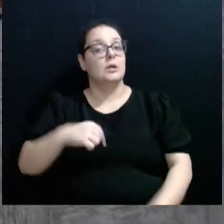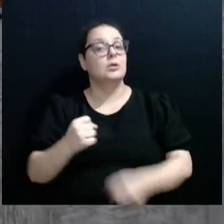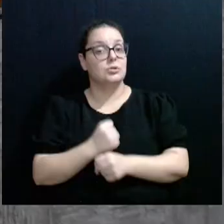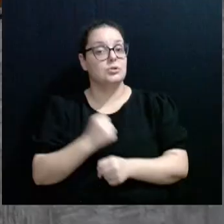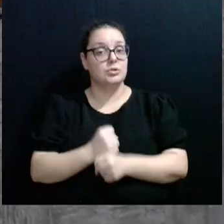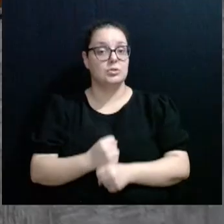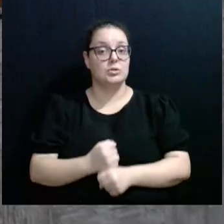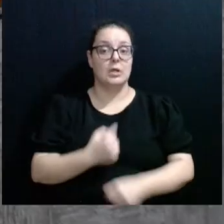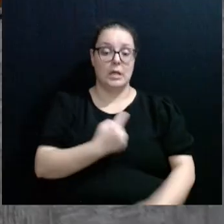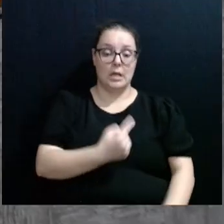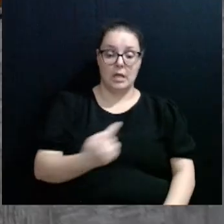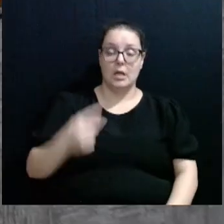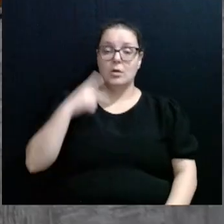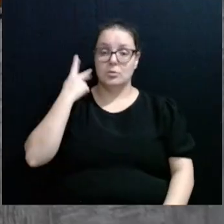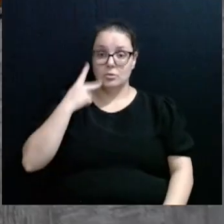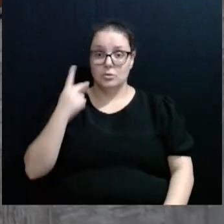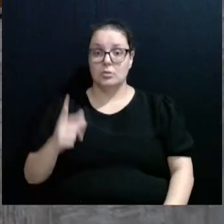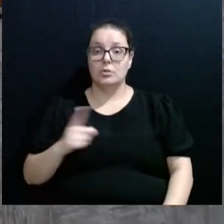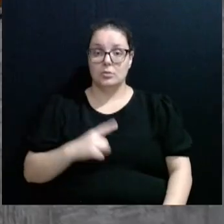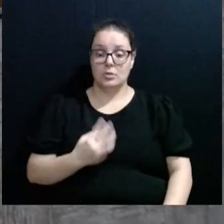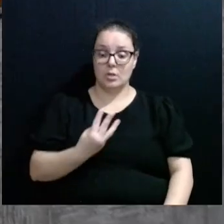teve R$